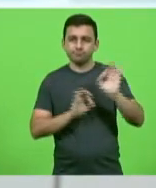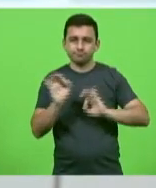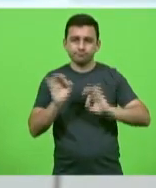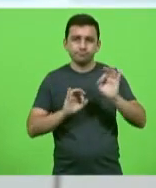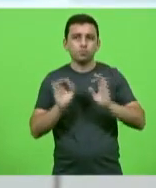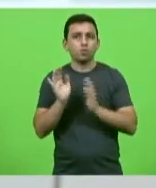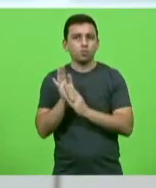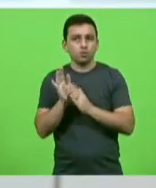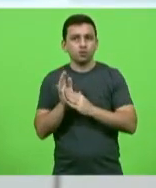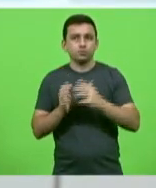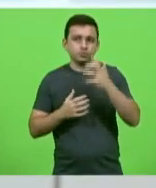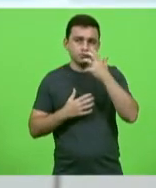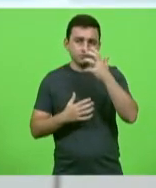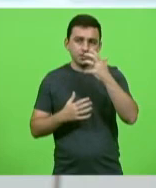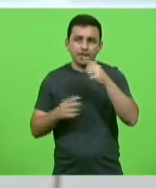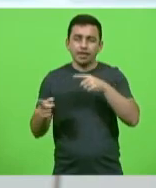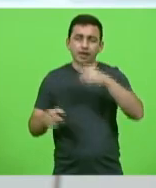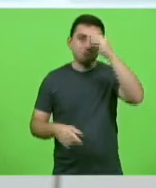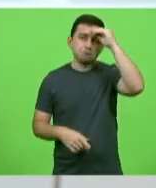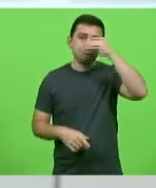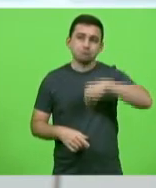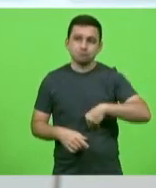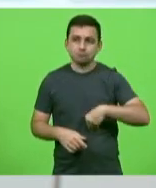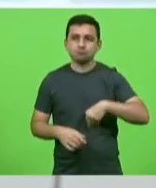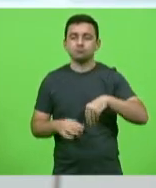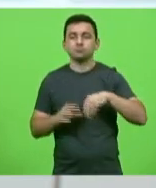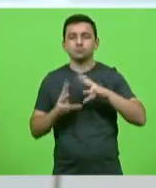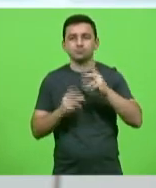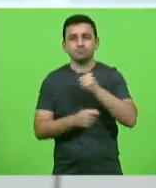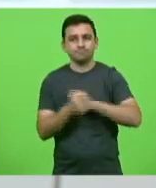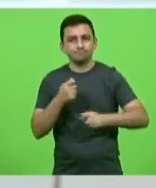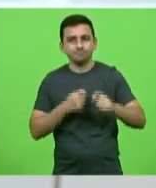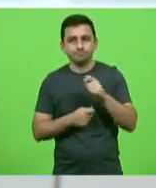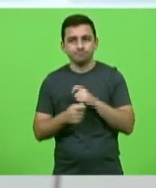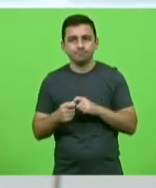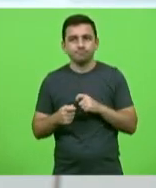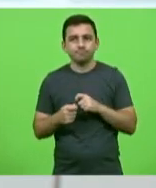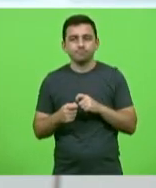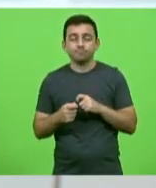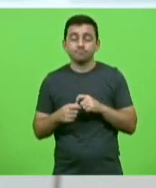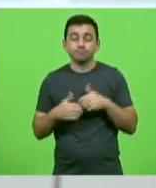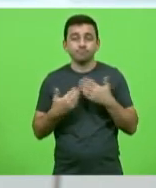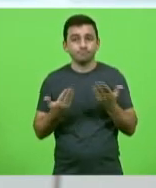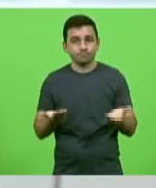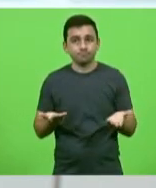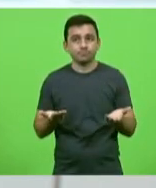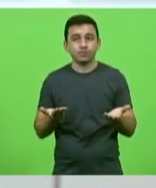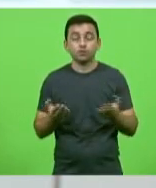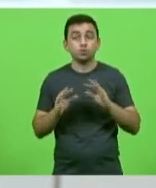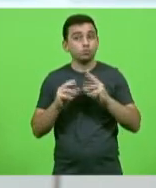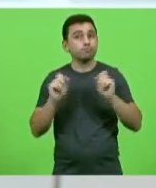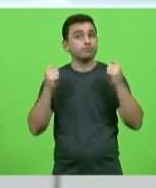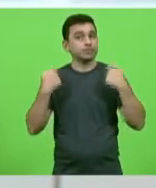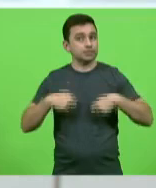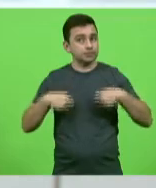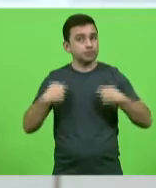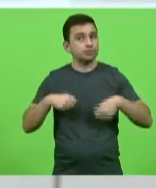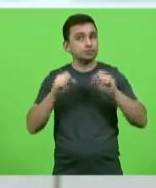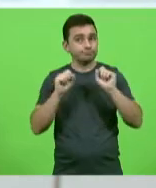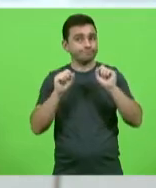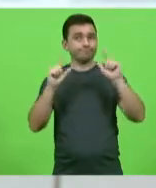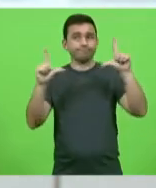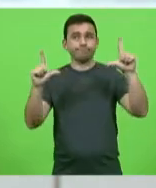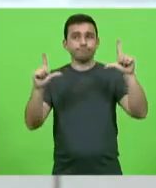eles e desistido da negociação referida peculiaridade acende o alerta de Que tal